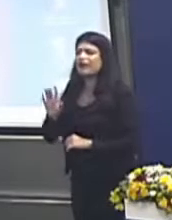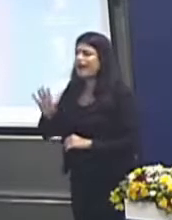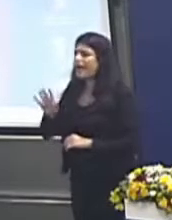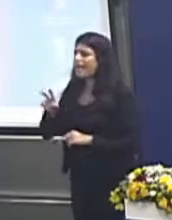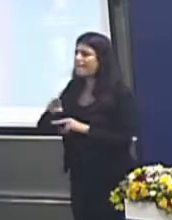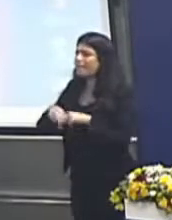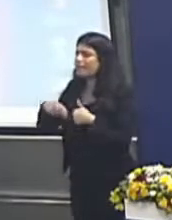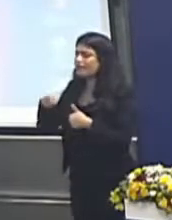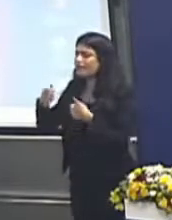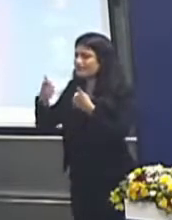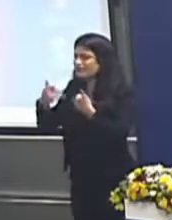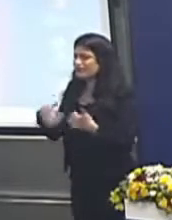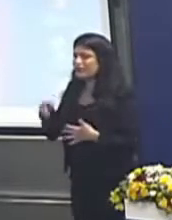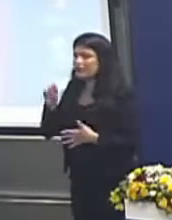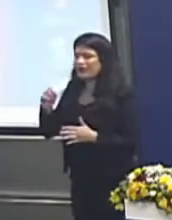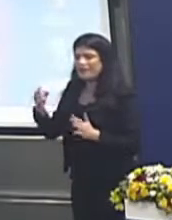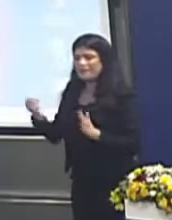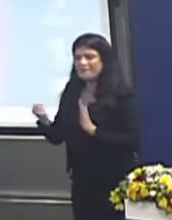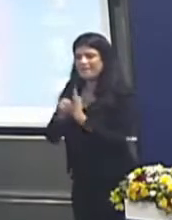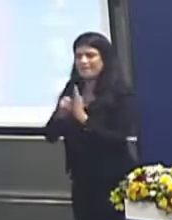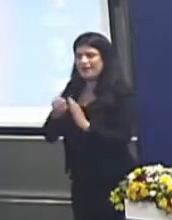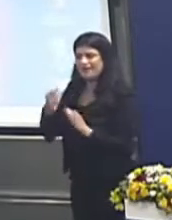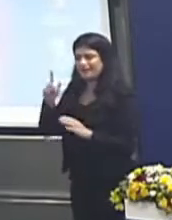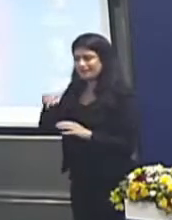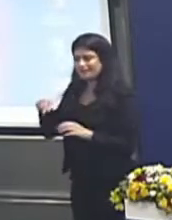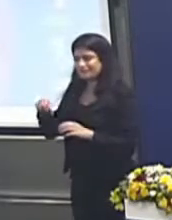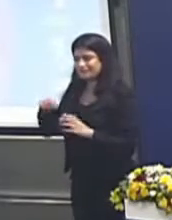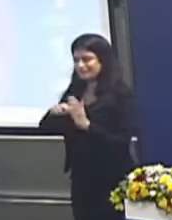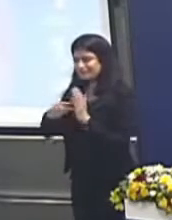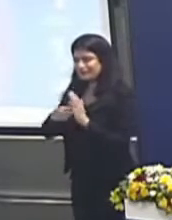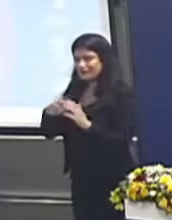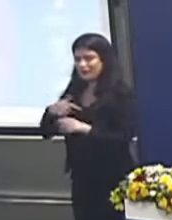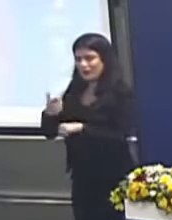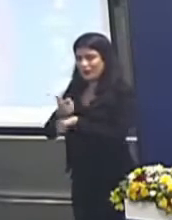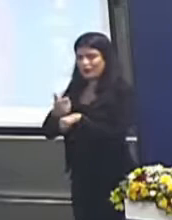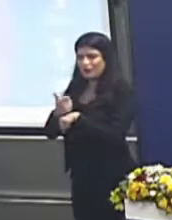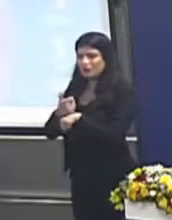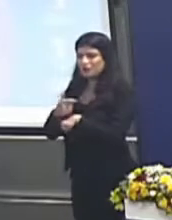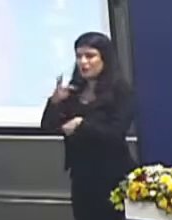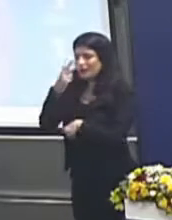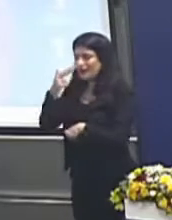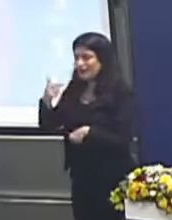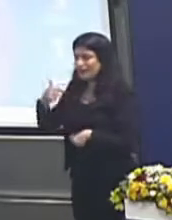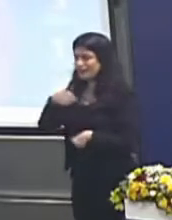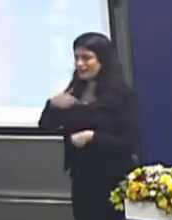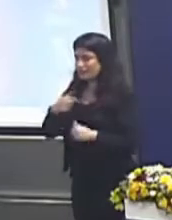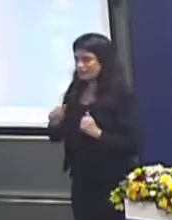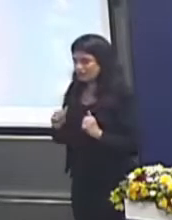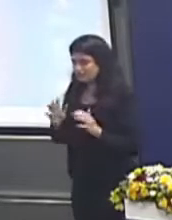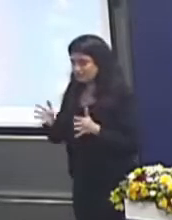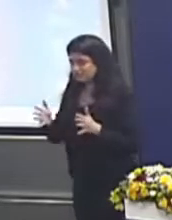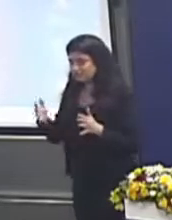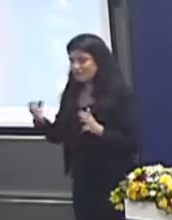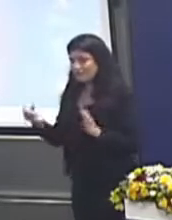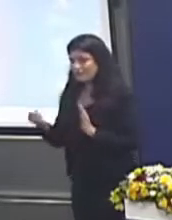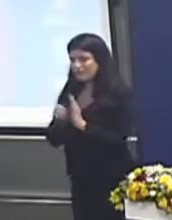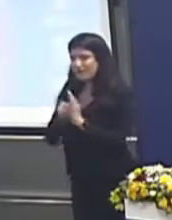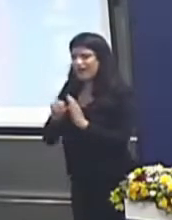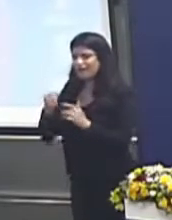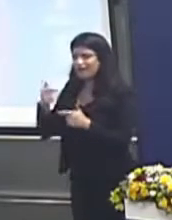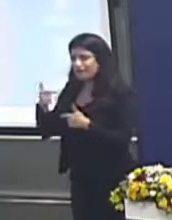é basicamente isso que os psicólogos fazem, né? Eles são convocados a uma ação, a um